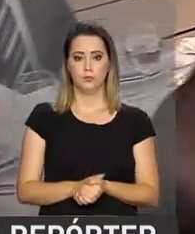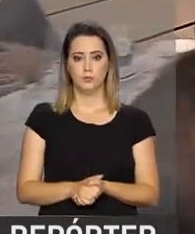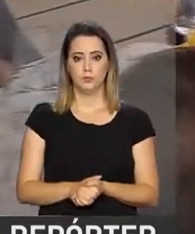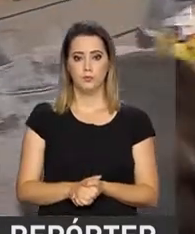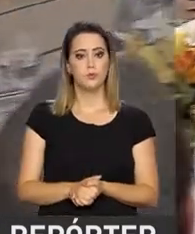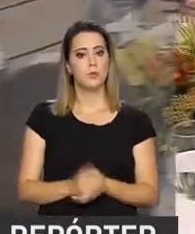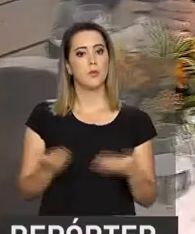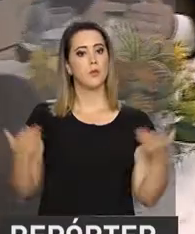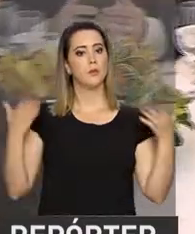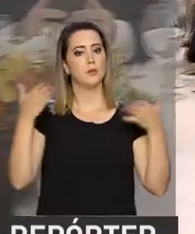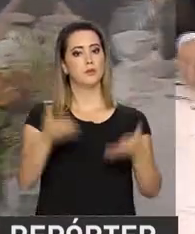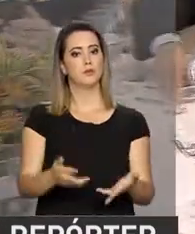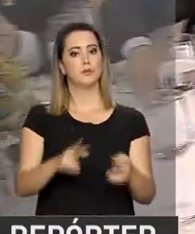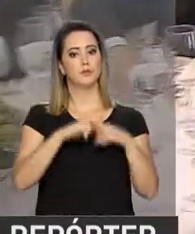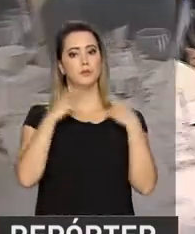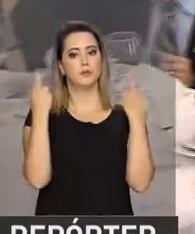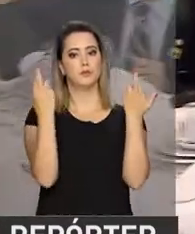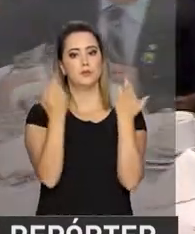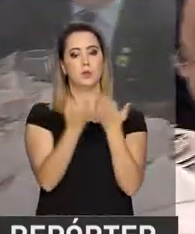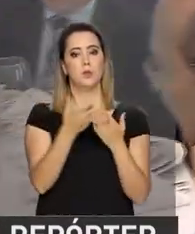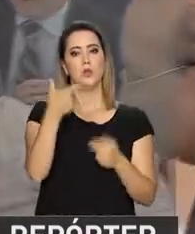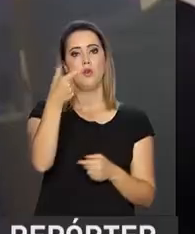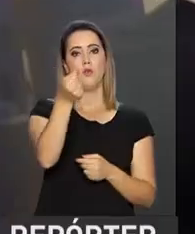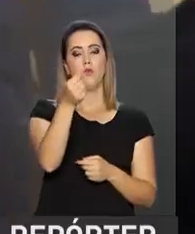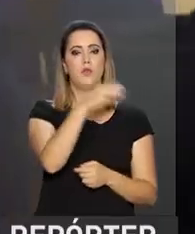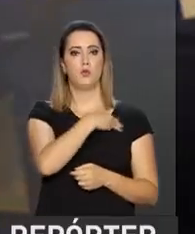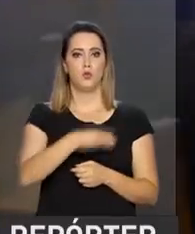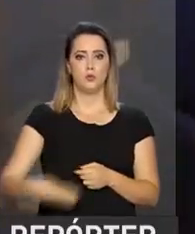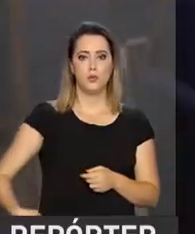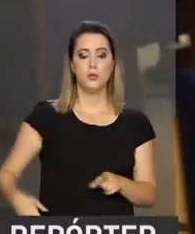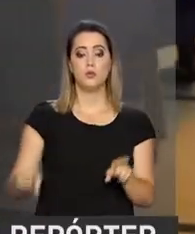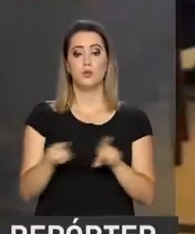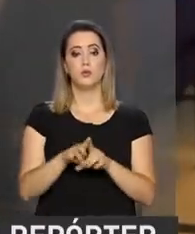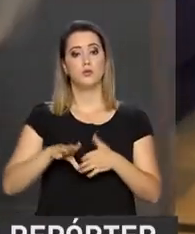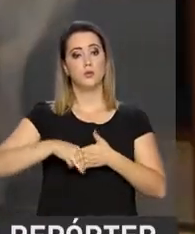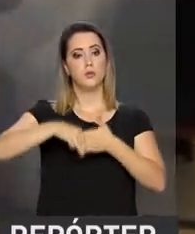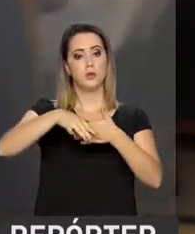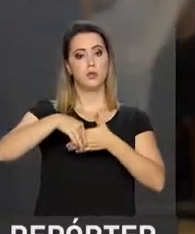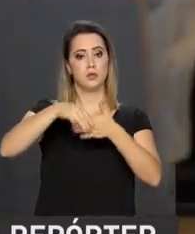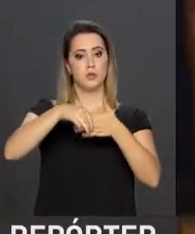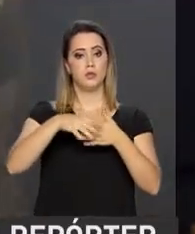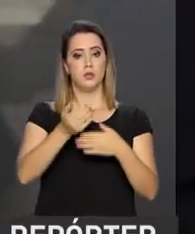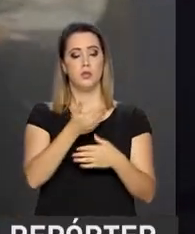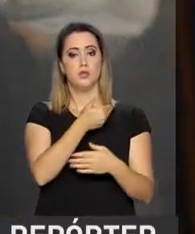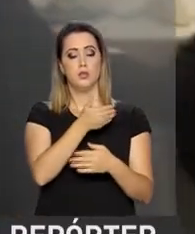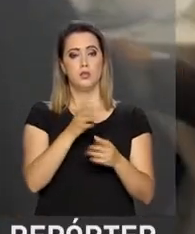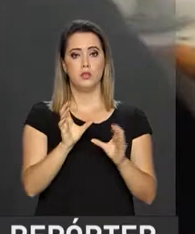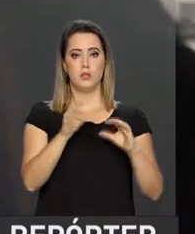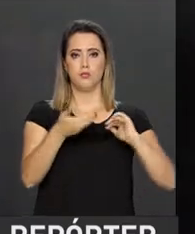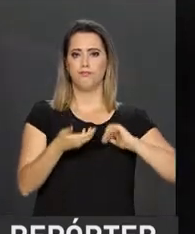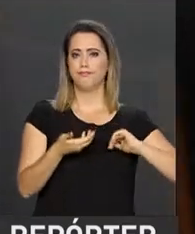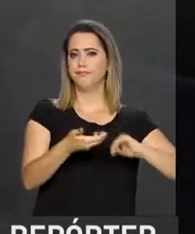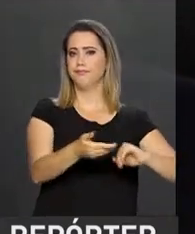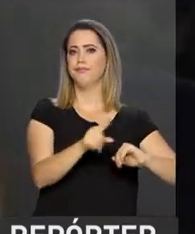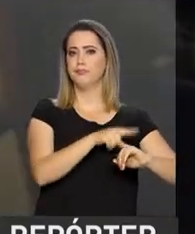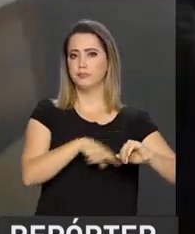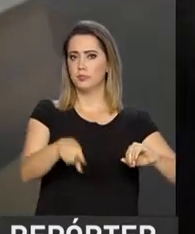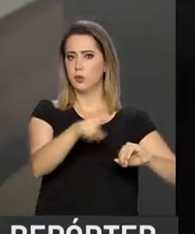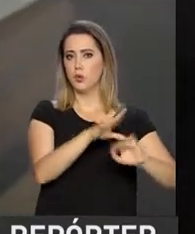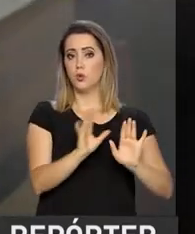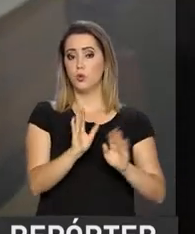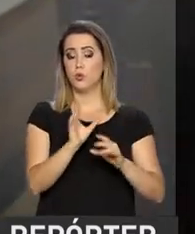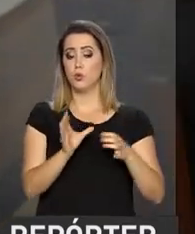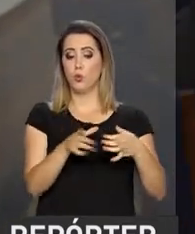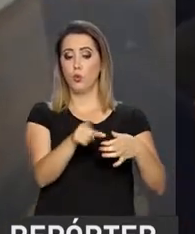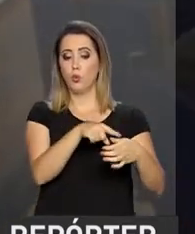participaram da reunião quase 20 ministros do governo além de líderes e parlamentares de mais de uma dezena de partidos da base aliada